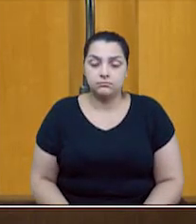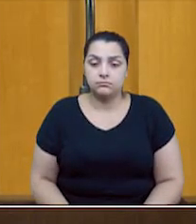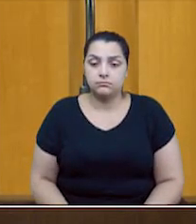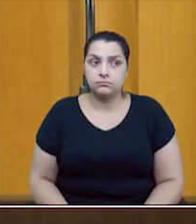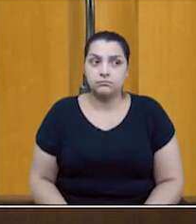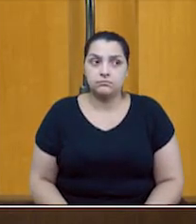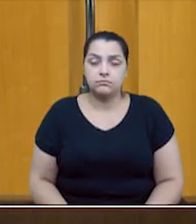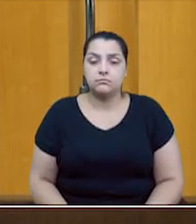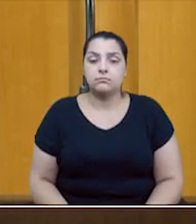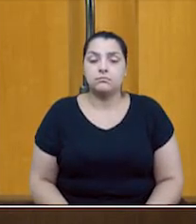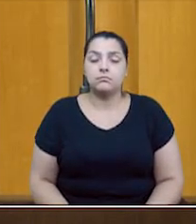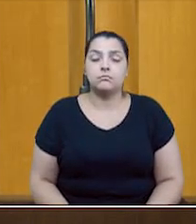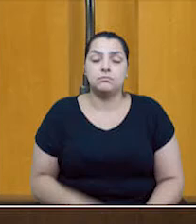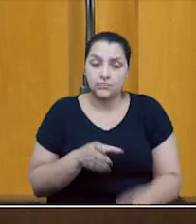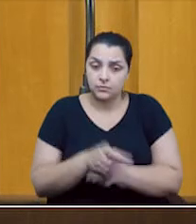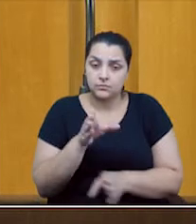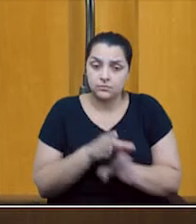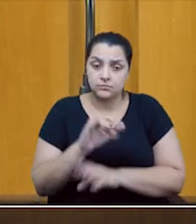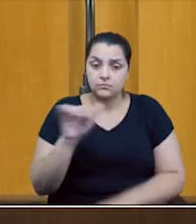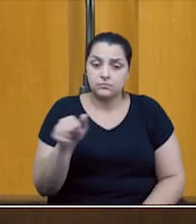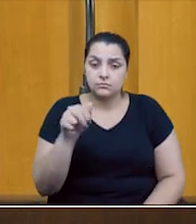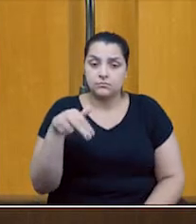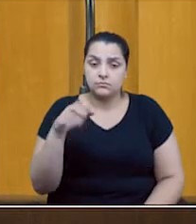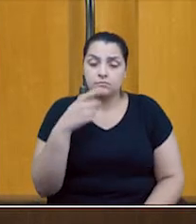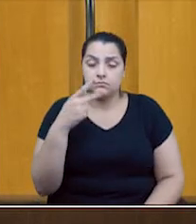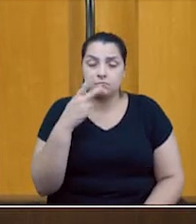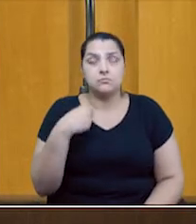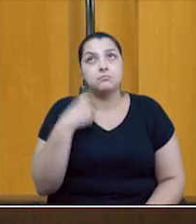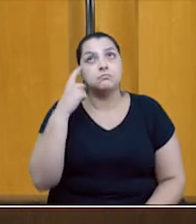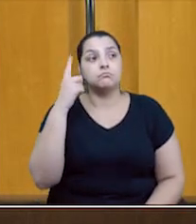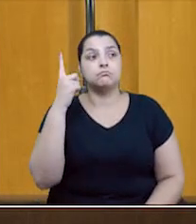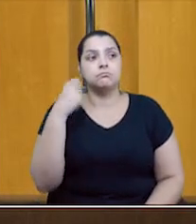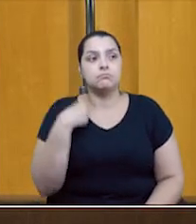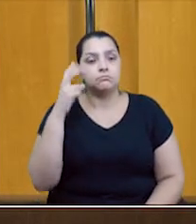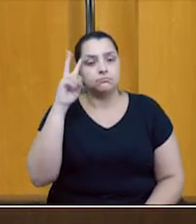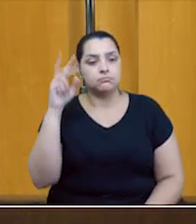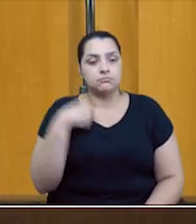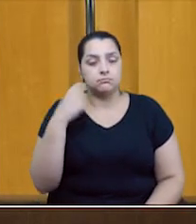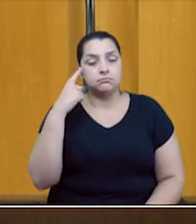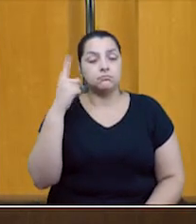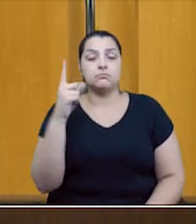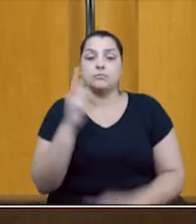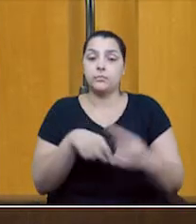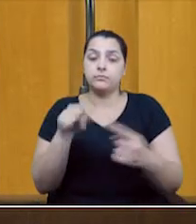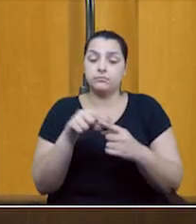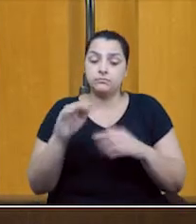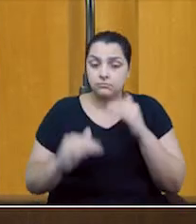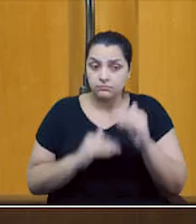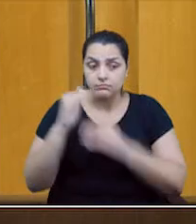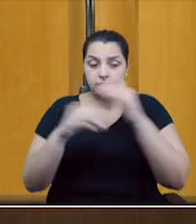o tempo inteiro que a conselheira Jane falava, ele me vinha à cabeça. é o objetivo de desenvolvimento